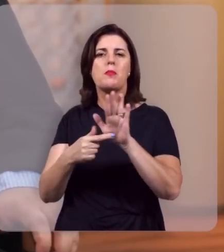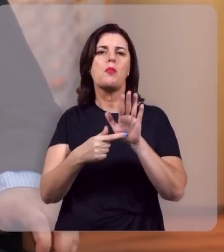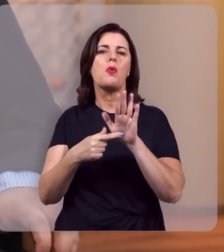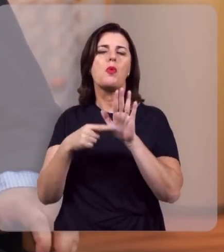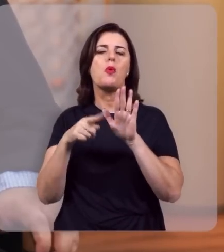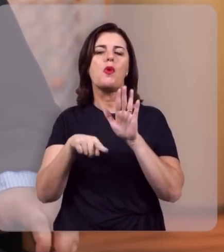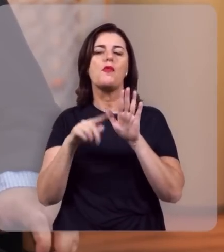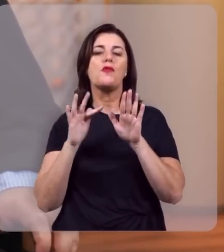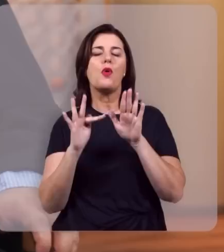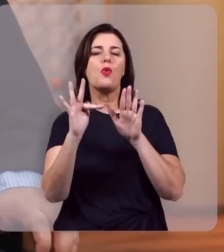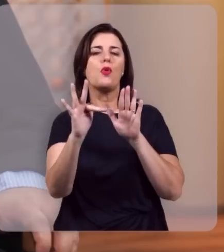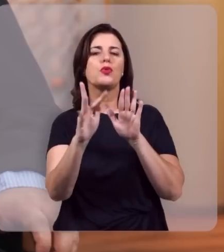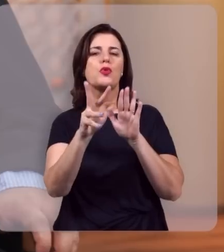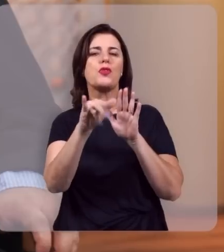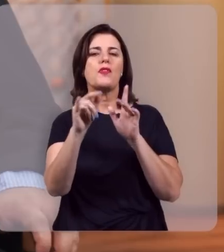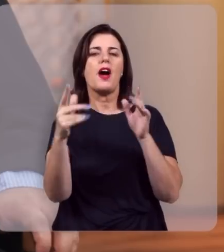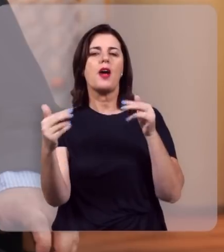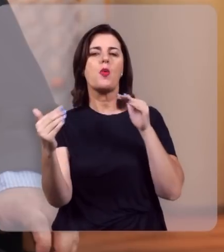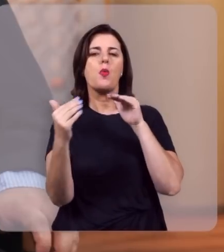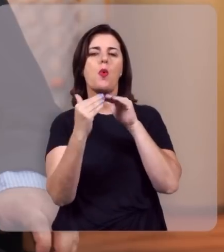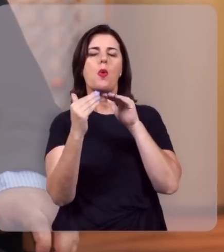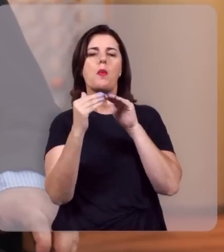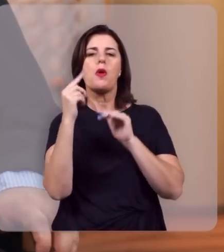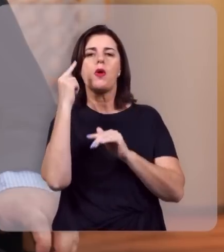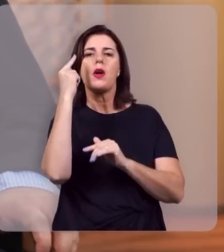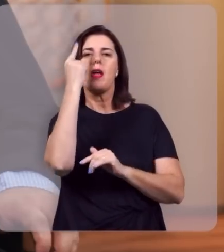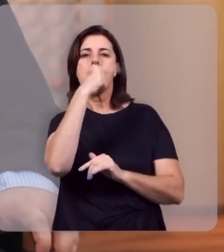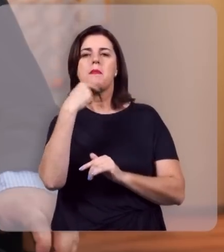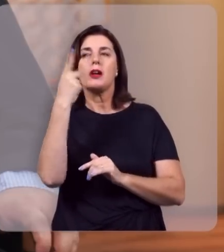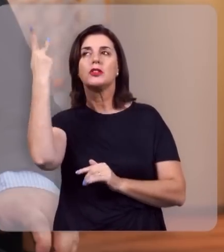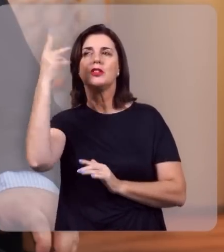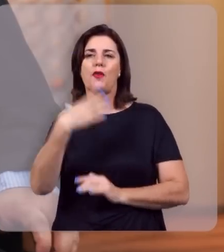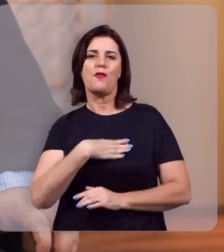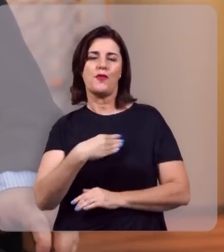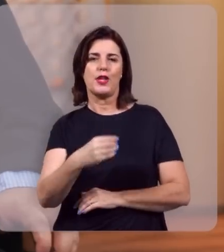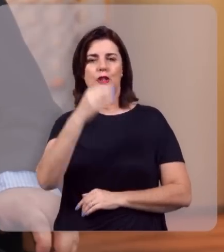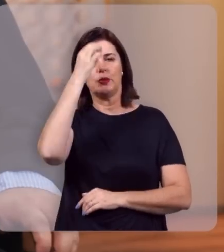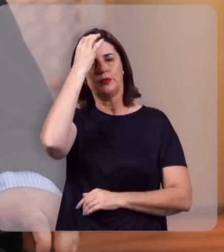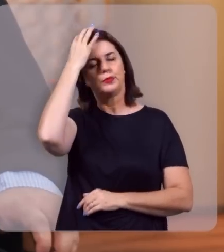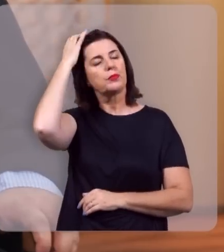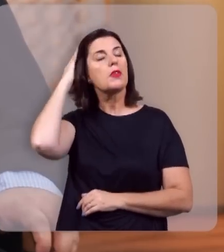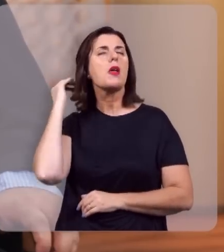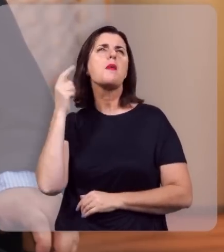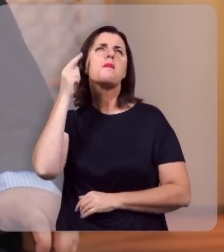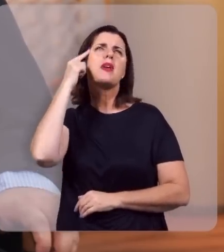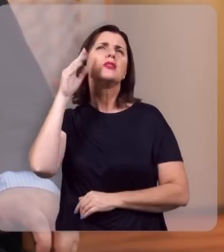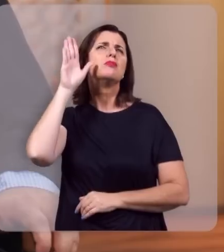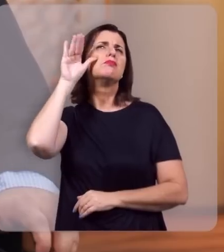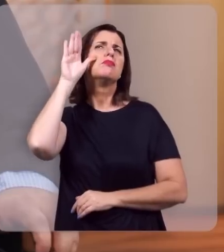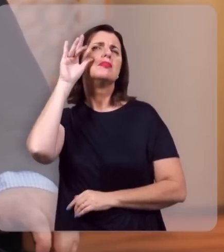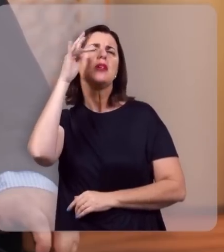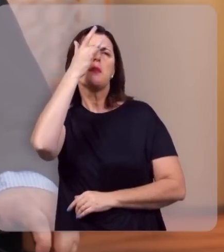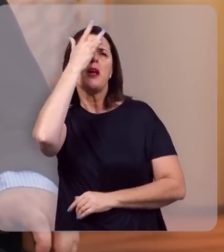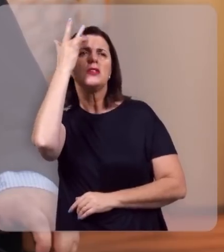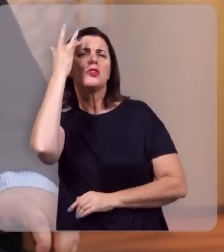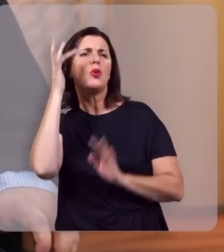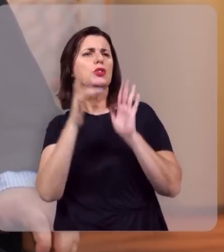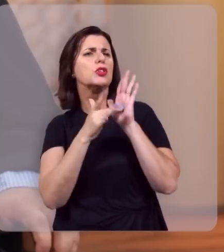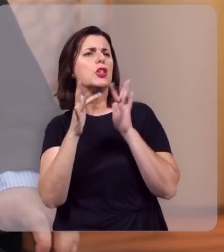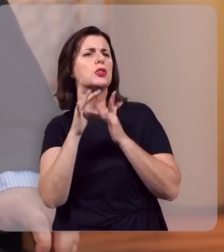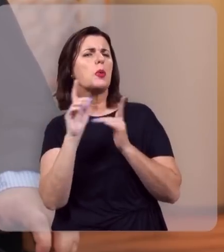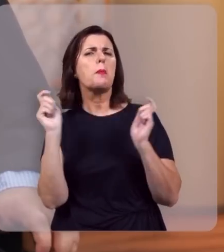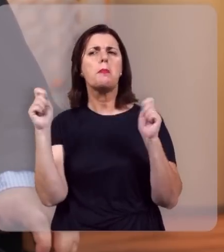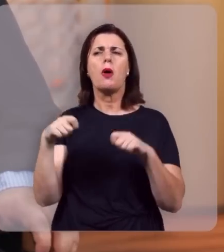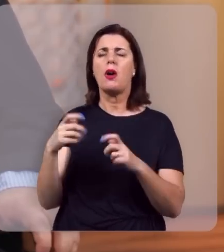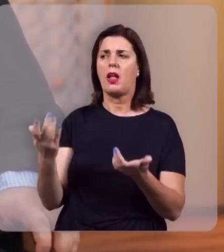predestinou para serem conformes à imagem do seu Filho. O que eu acho interessante é que alguém tem a capacidade de dizer o